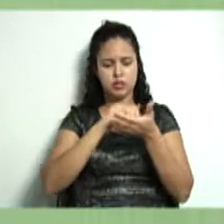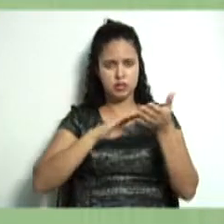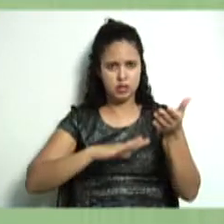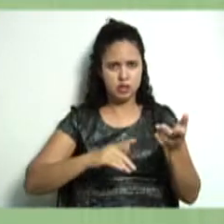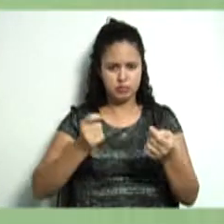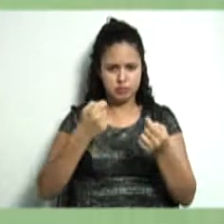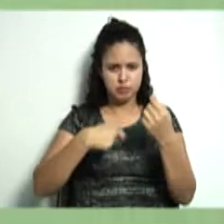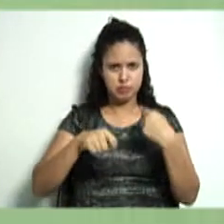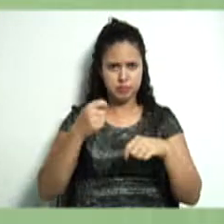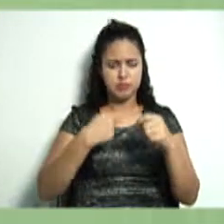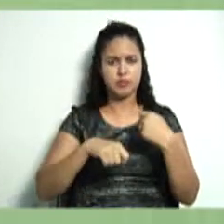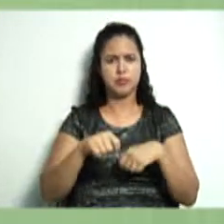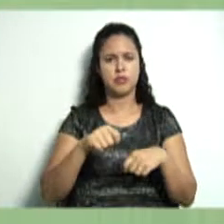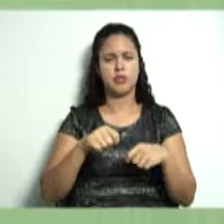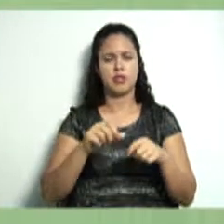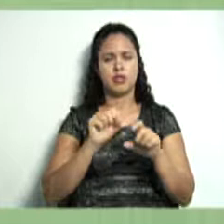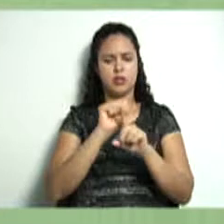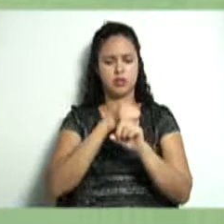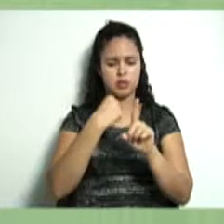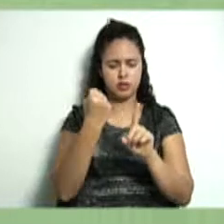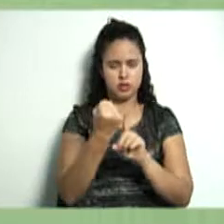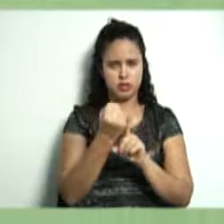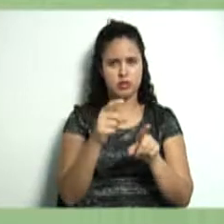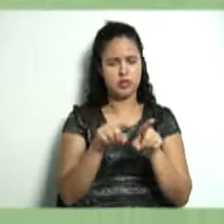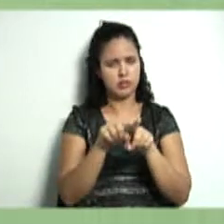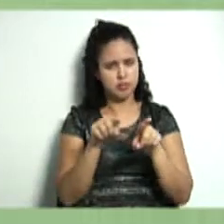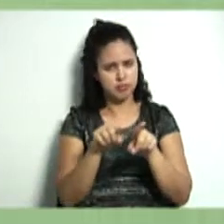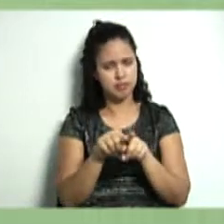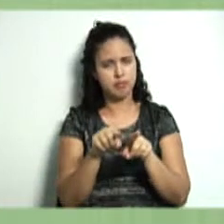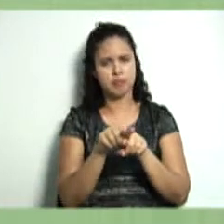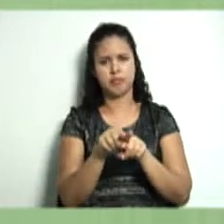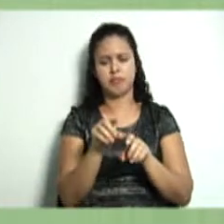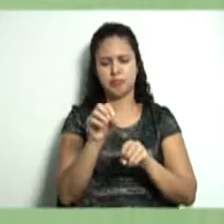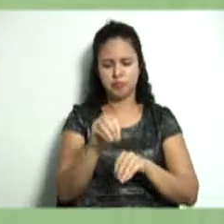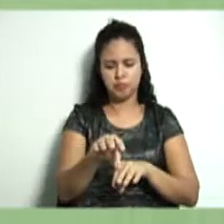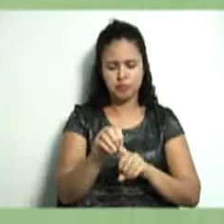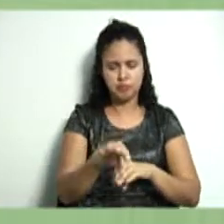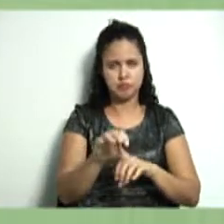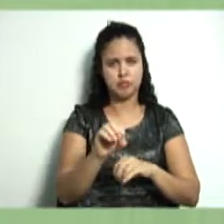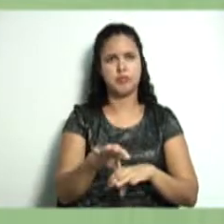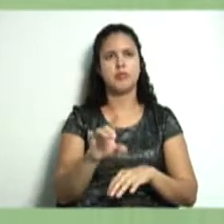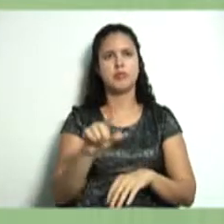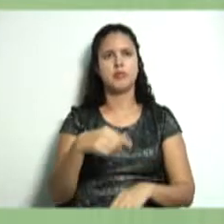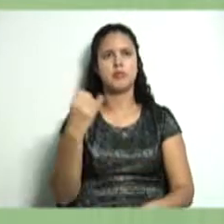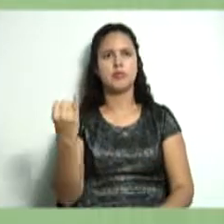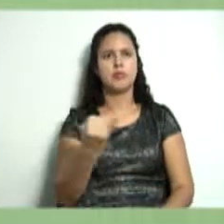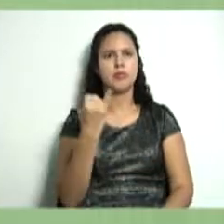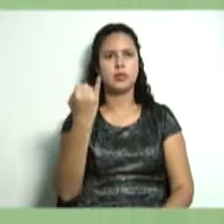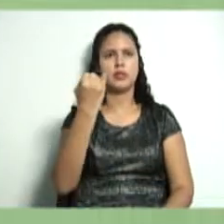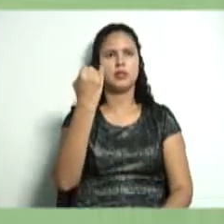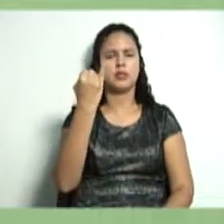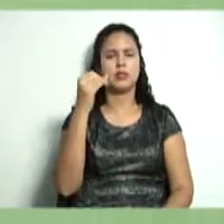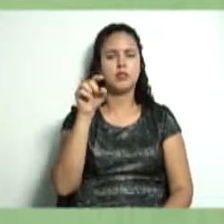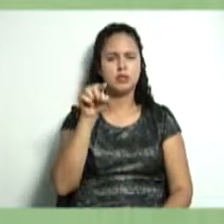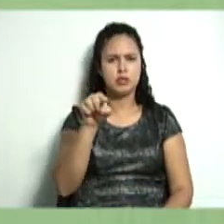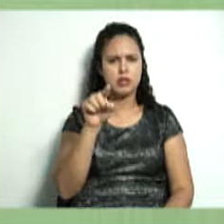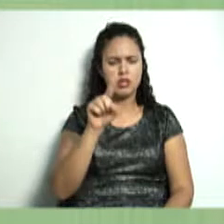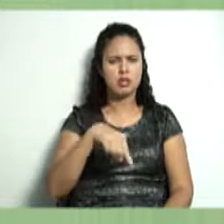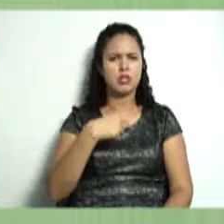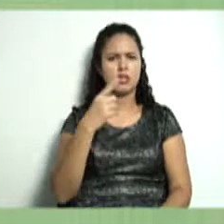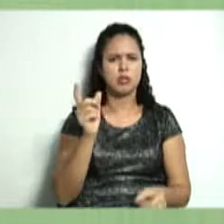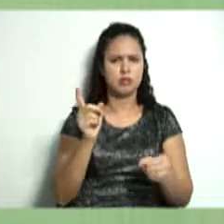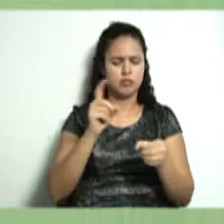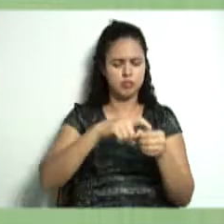econômicas, sociais e educativas. Muito importante. Se você é um cooperado e se